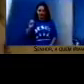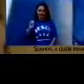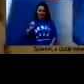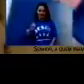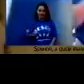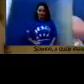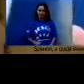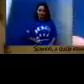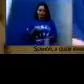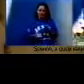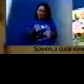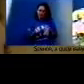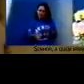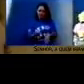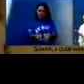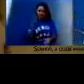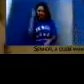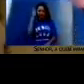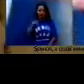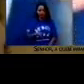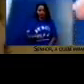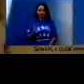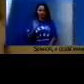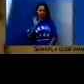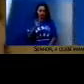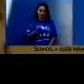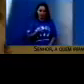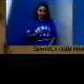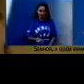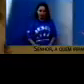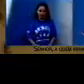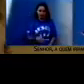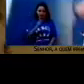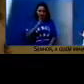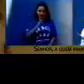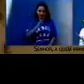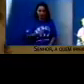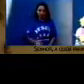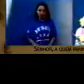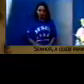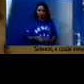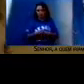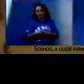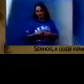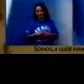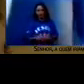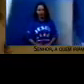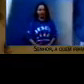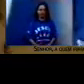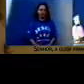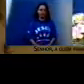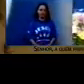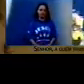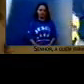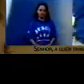pisado pela violência, pisados pela prostituição, Jovens sapos que estão no fundo do